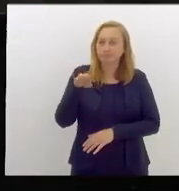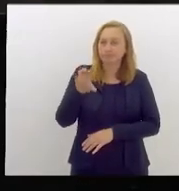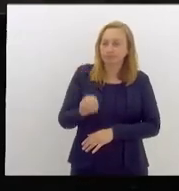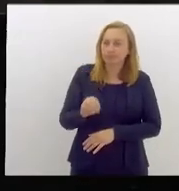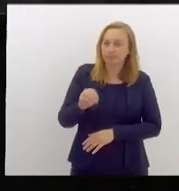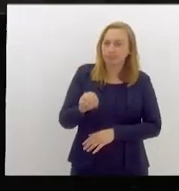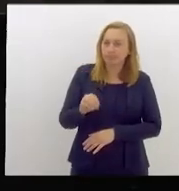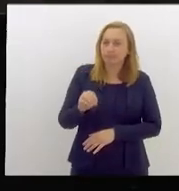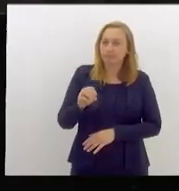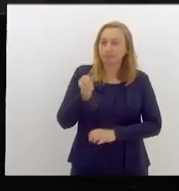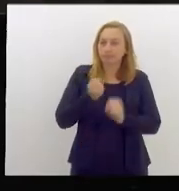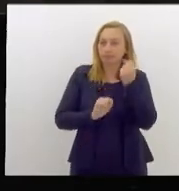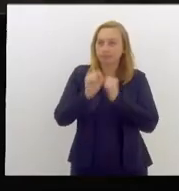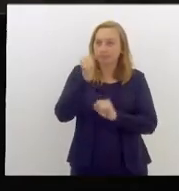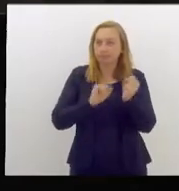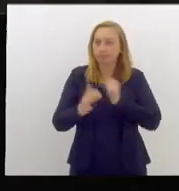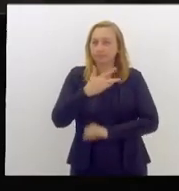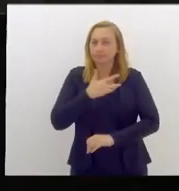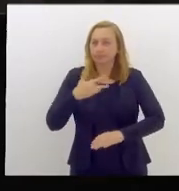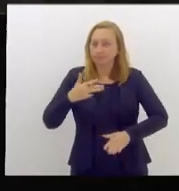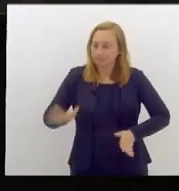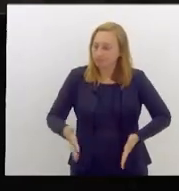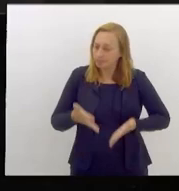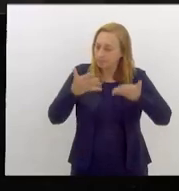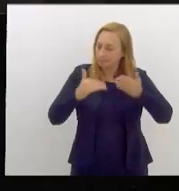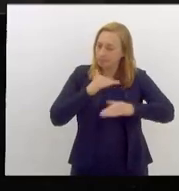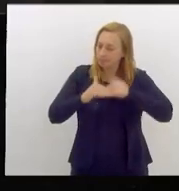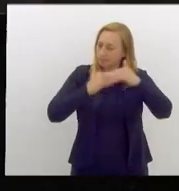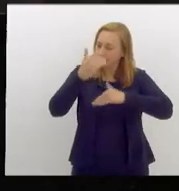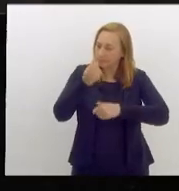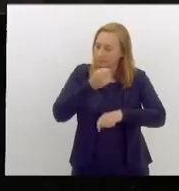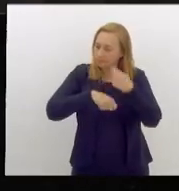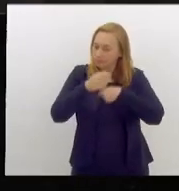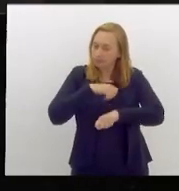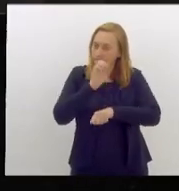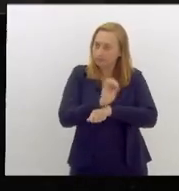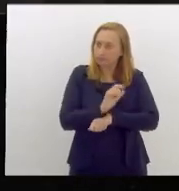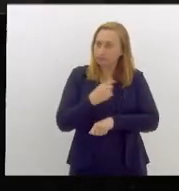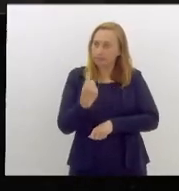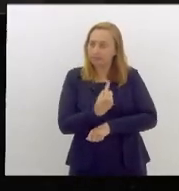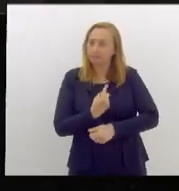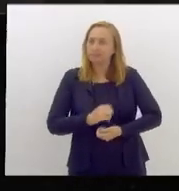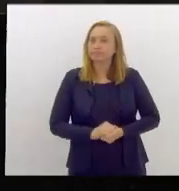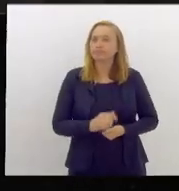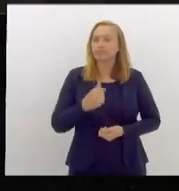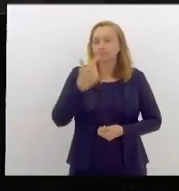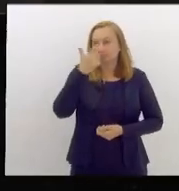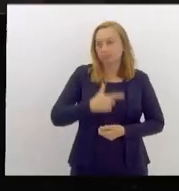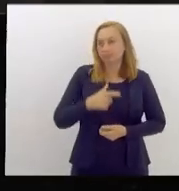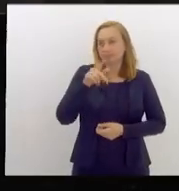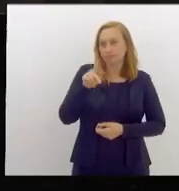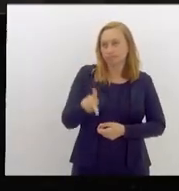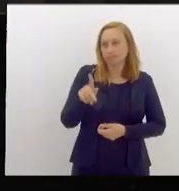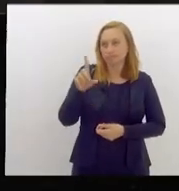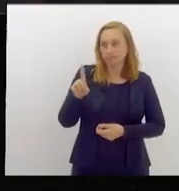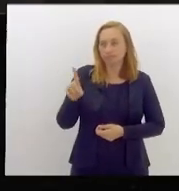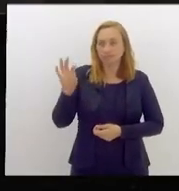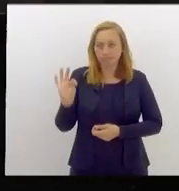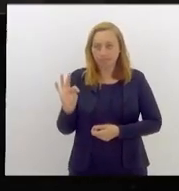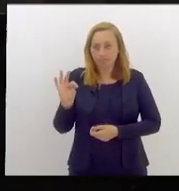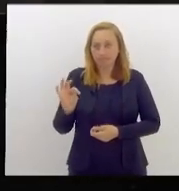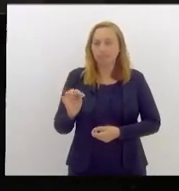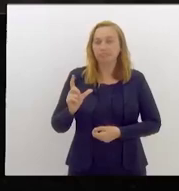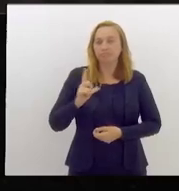da saúde para alavancar o desenvolvimento econômico do nosso Estado sou do PDT portanto temos